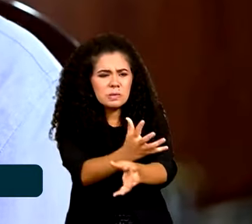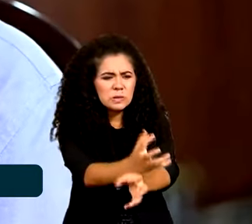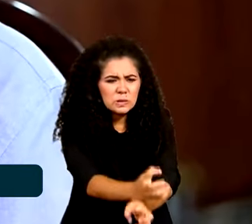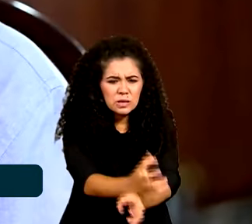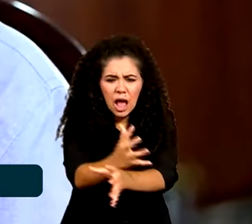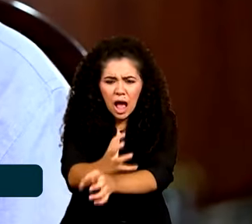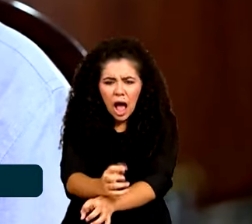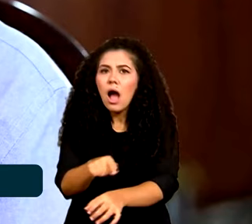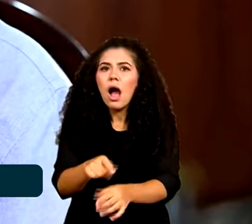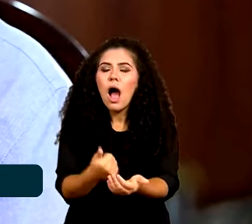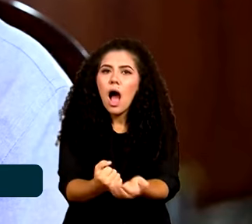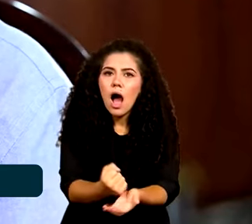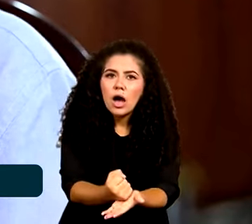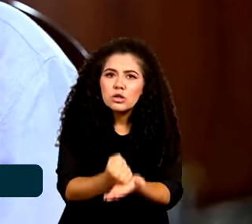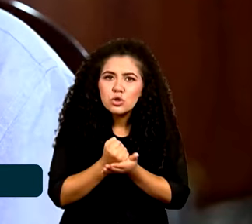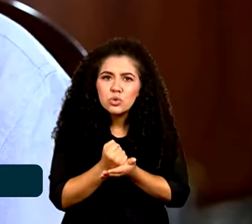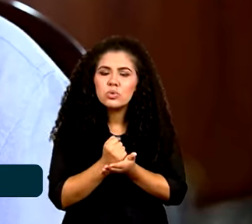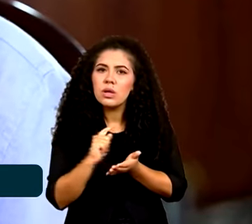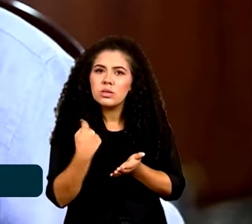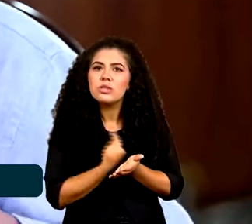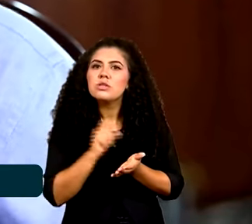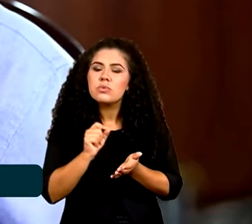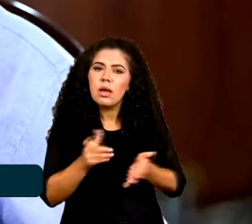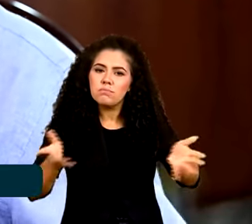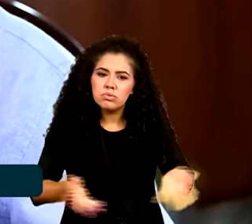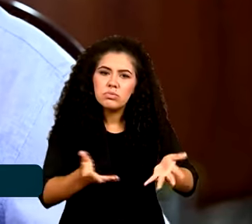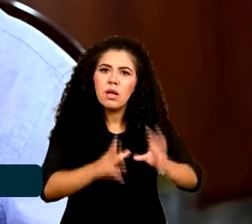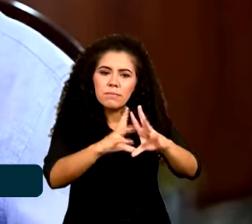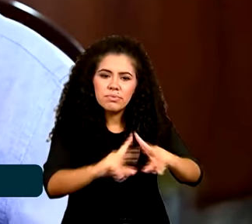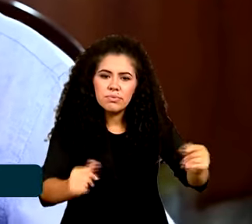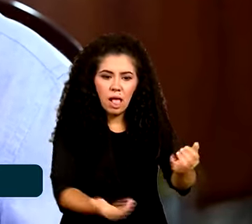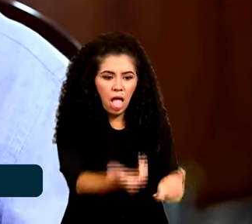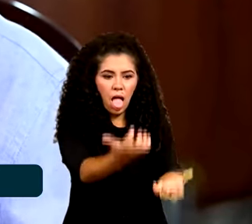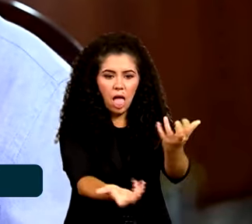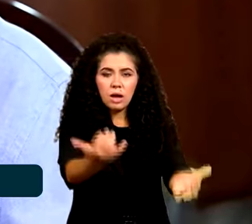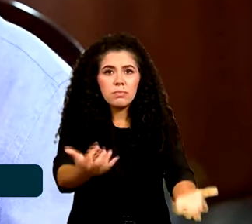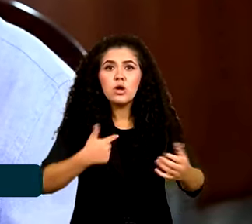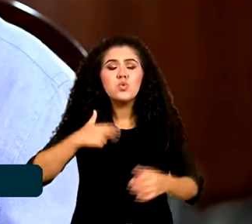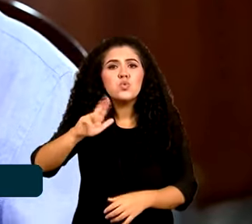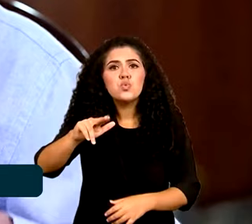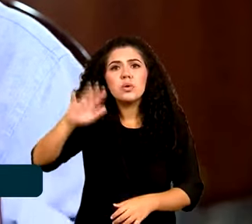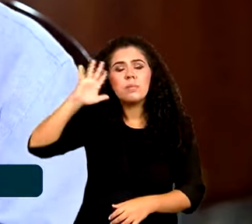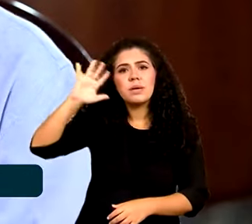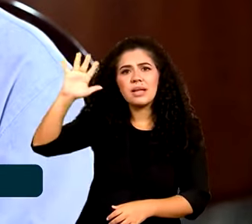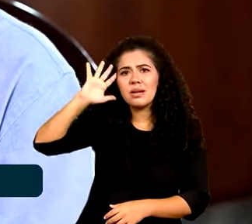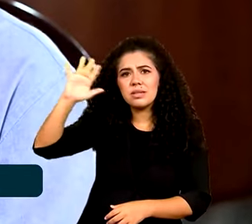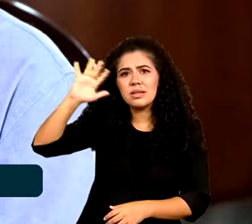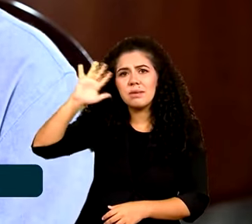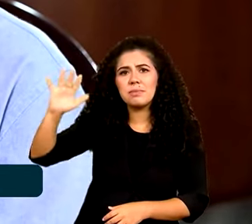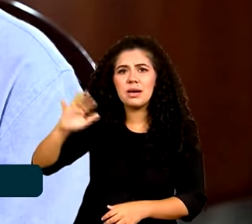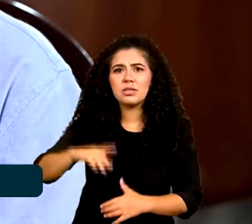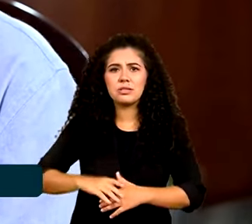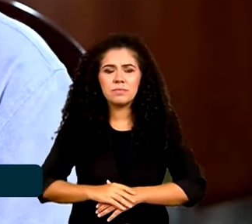fomentar as queimada sim ou seja eu jamais imaginei ver o Rio Madeira seco do jeito que tá Eu já maisis